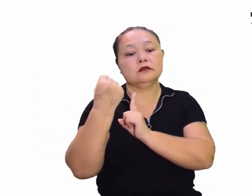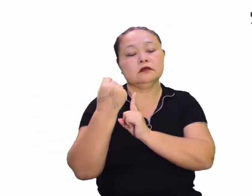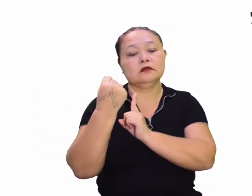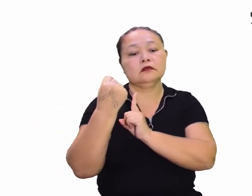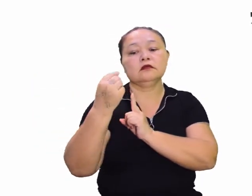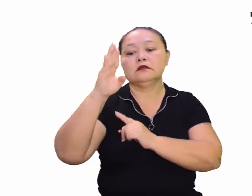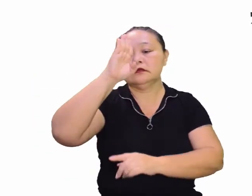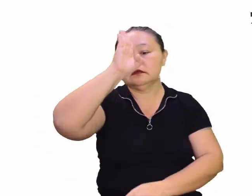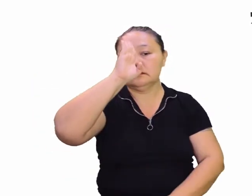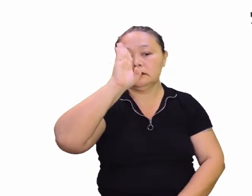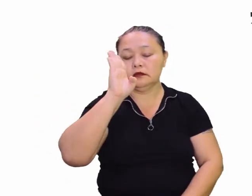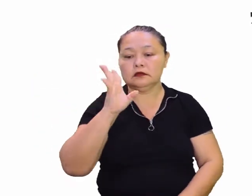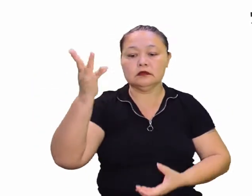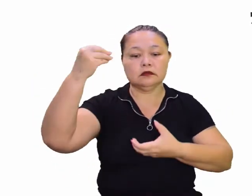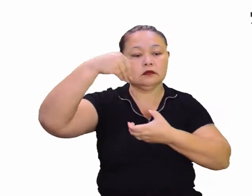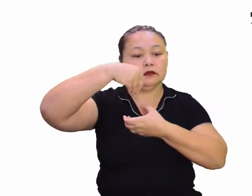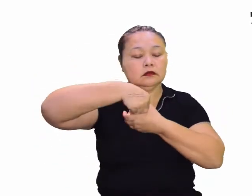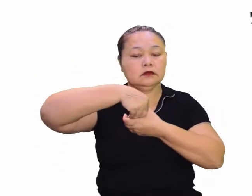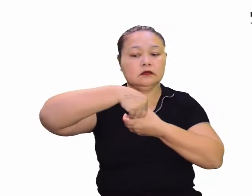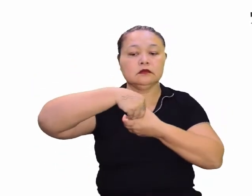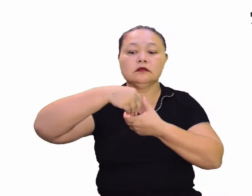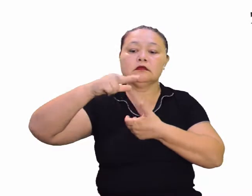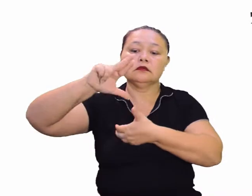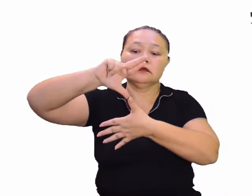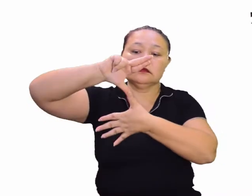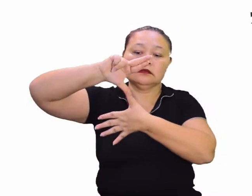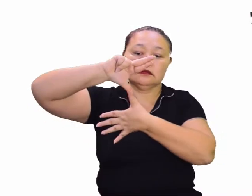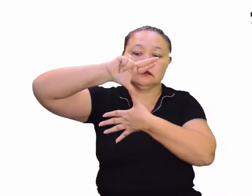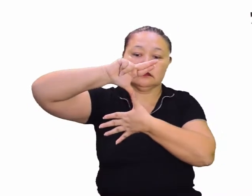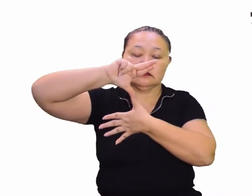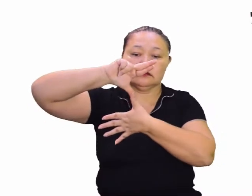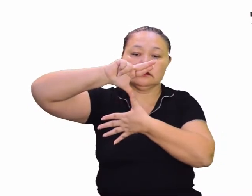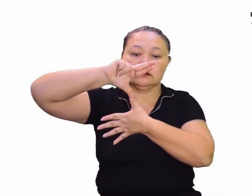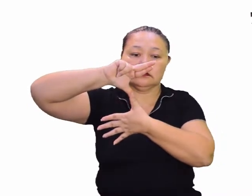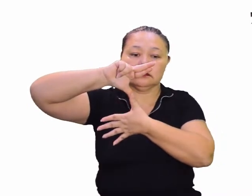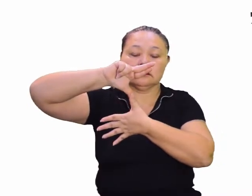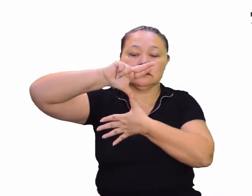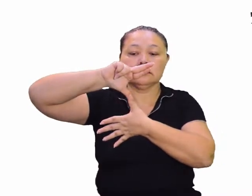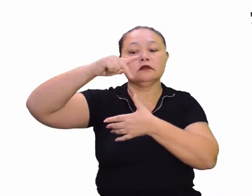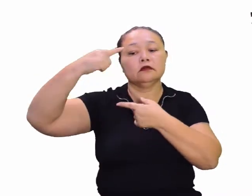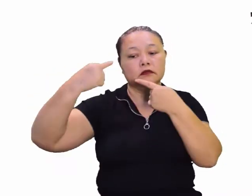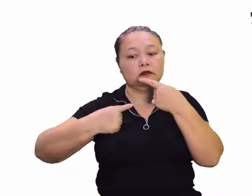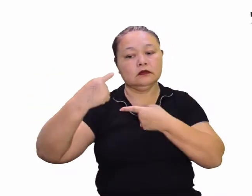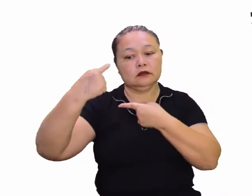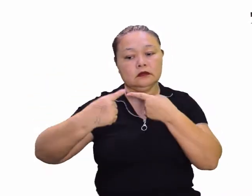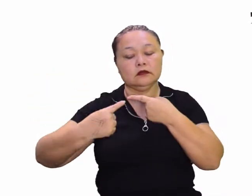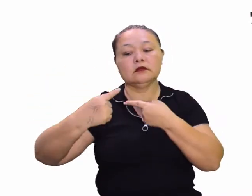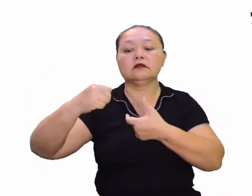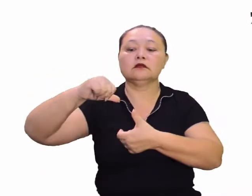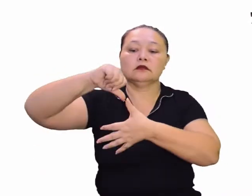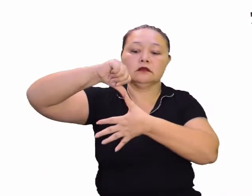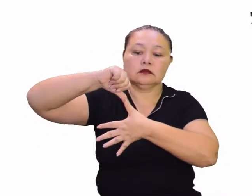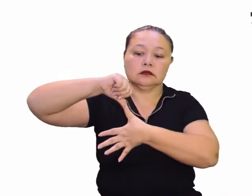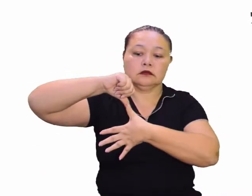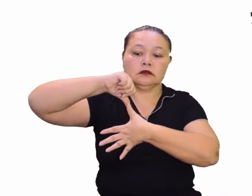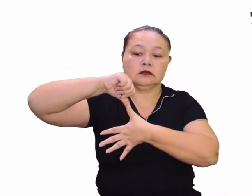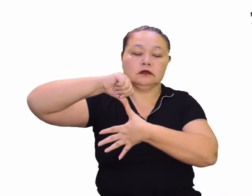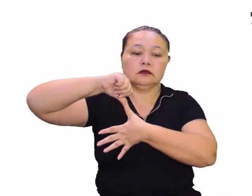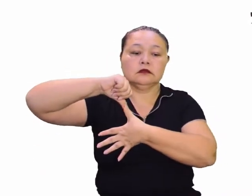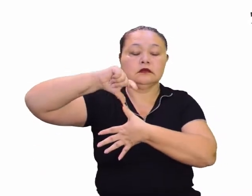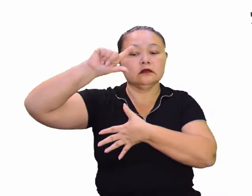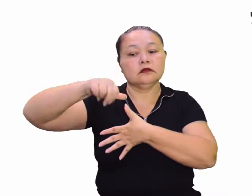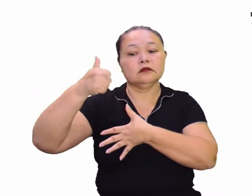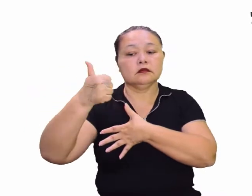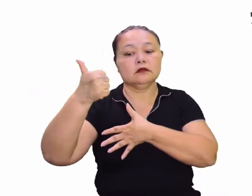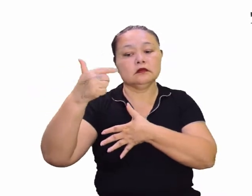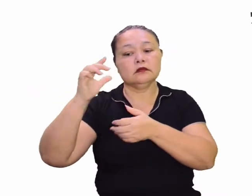socioeconômico, o Brasil faz parte da América Latina, certo? Politicamente, América do Sul. Muito bem. É o